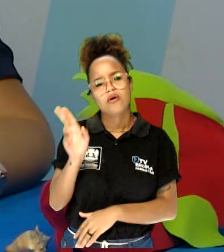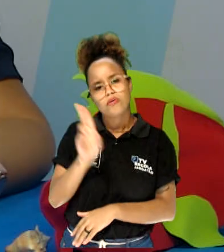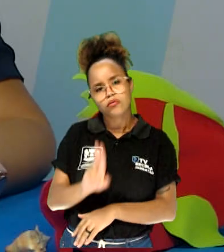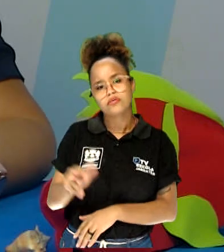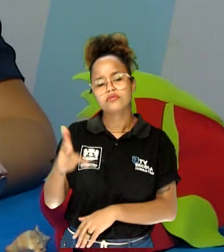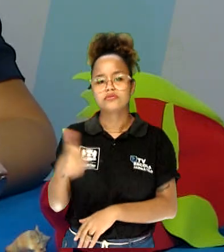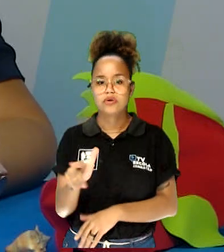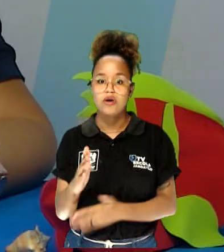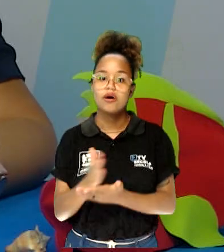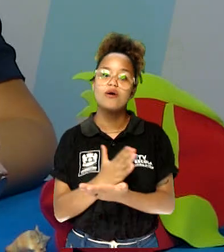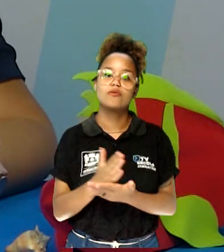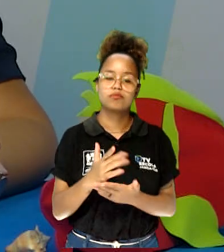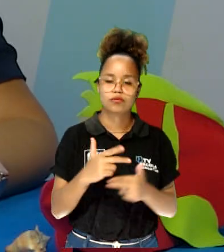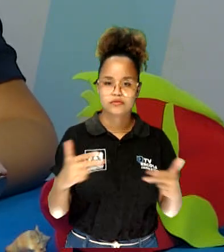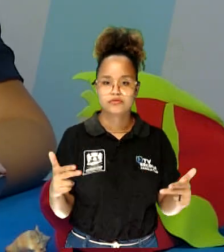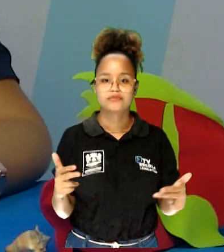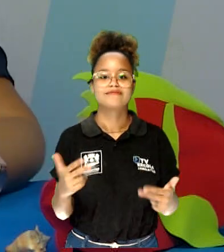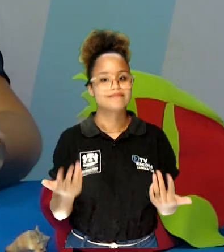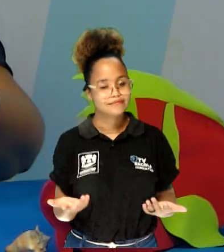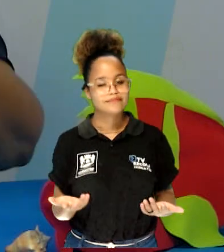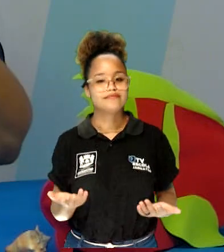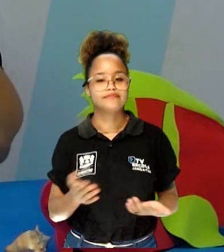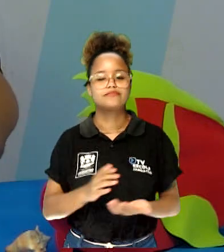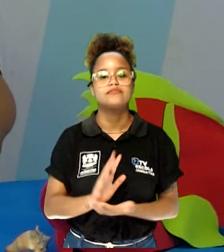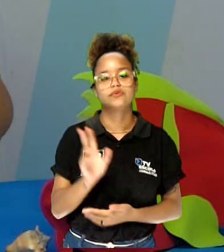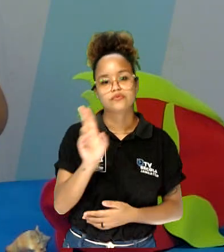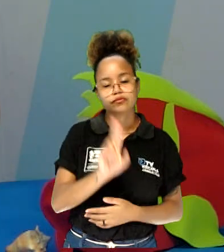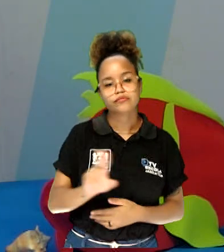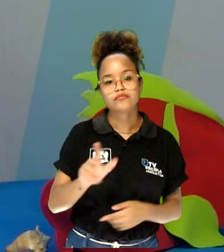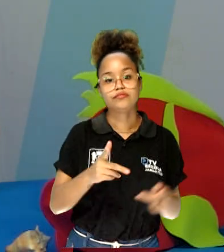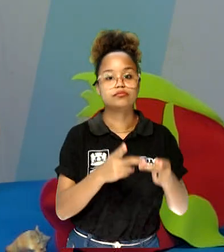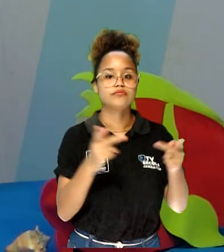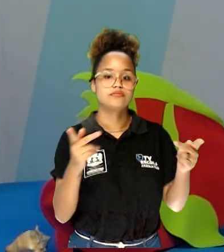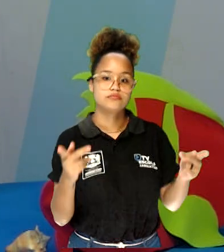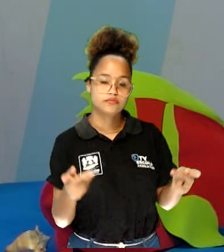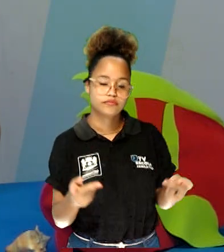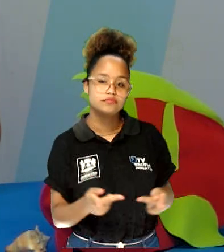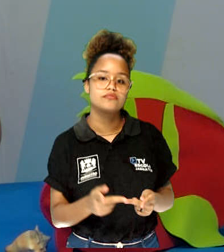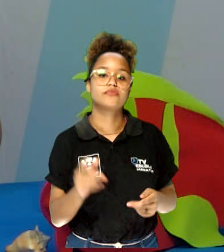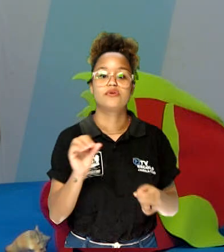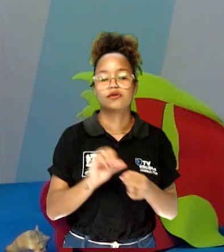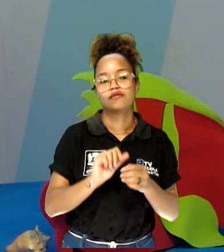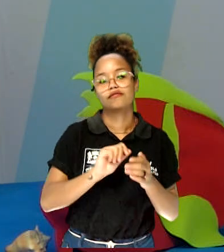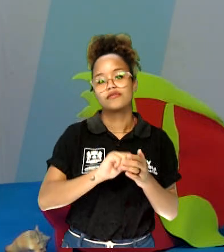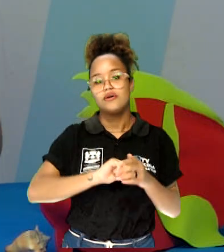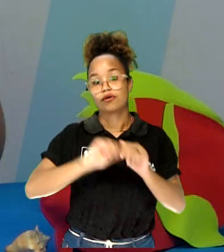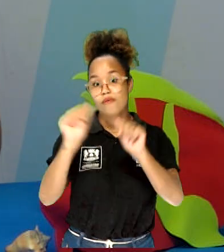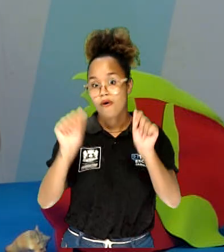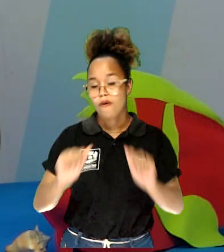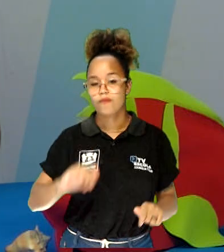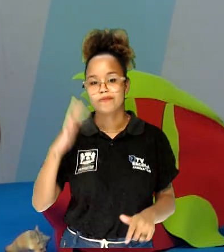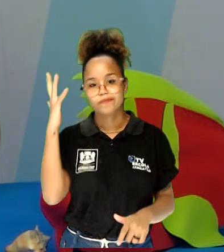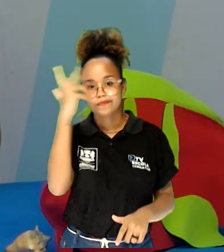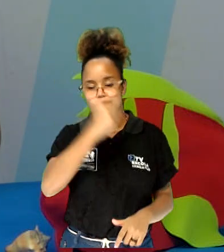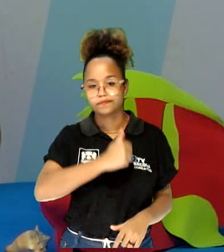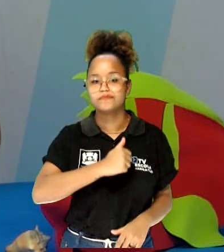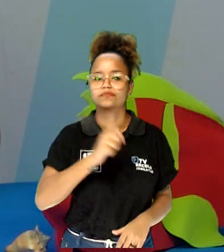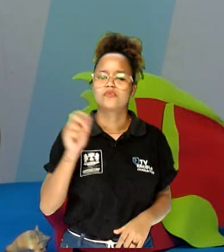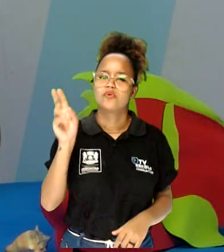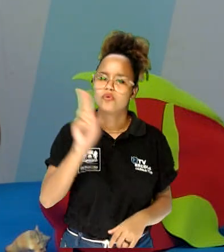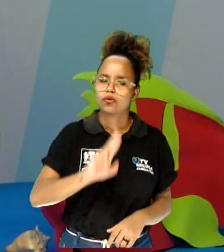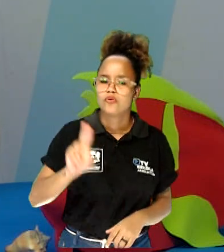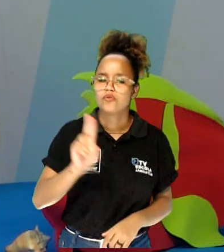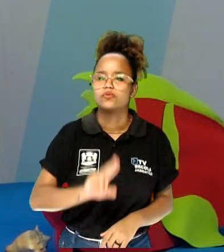nós reutilizamos algumas coisas, não foi? Nós reutilizamos pratinhos, que fizemos uma arte linda, reutilizamos potinho